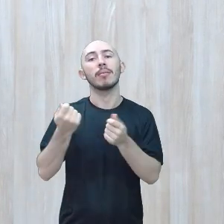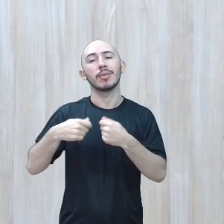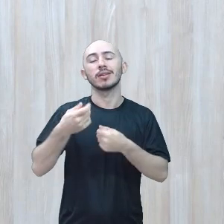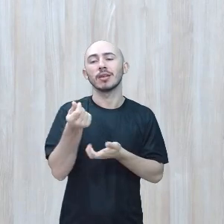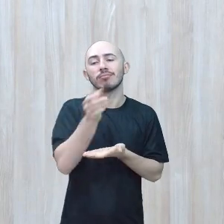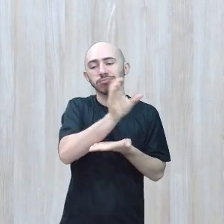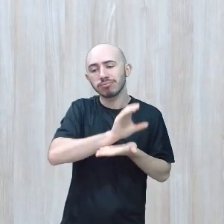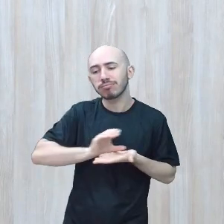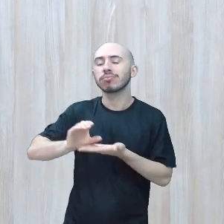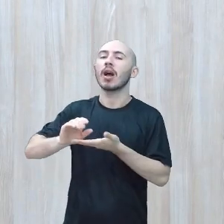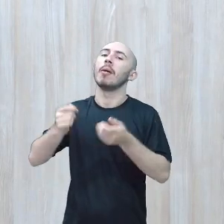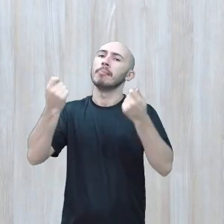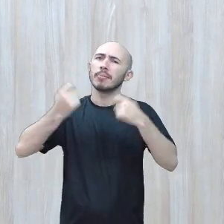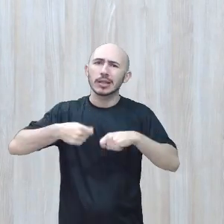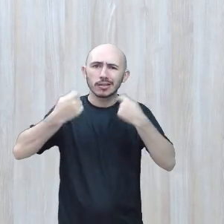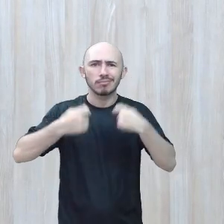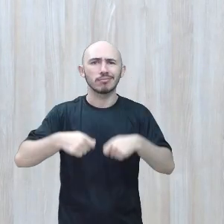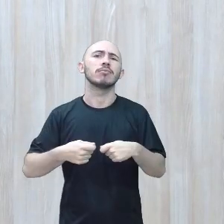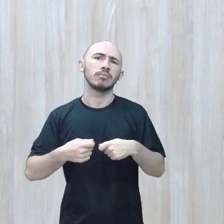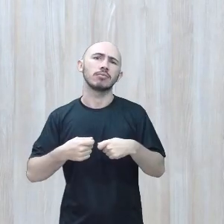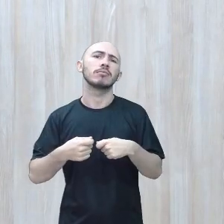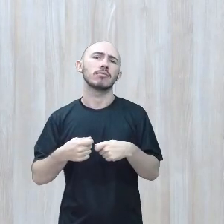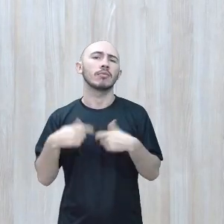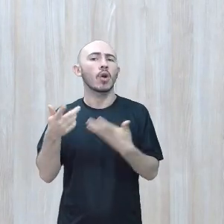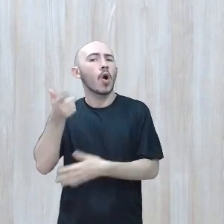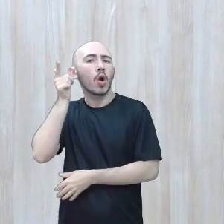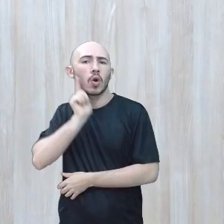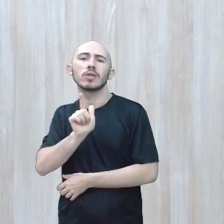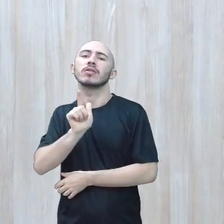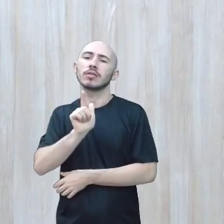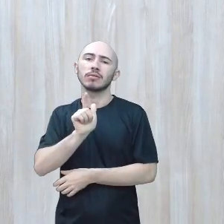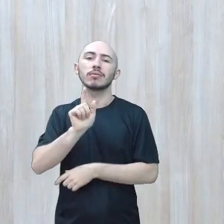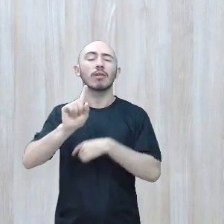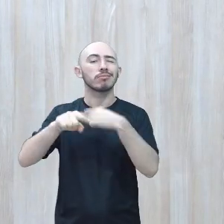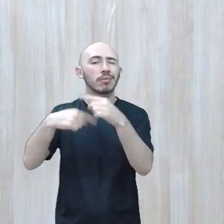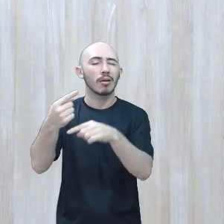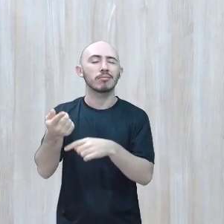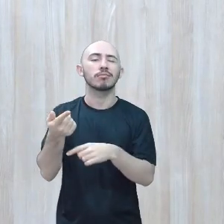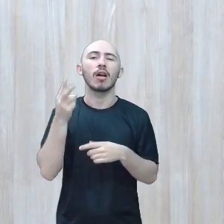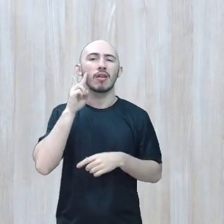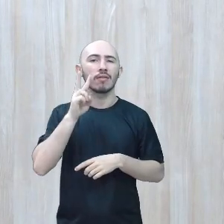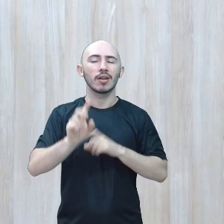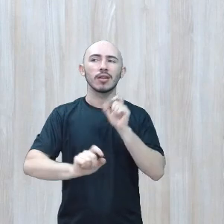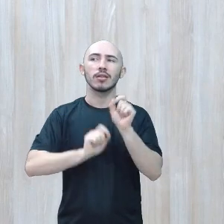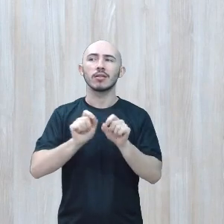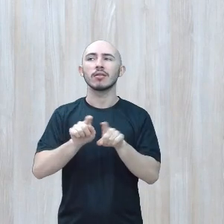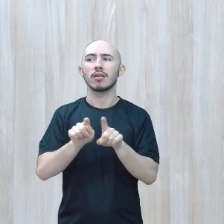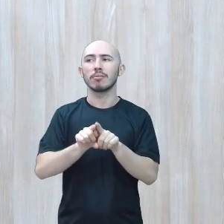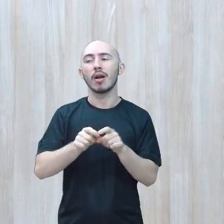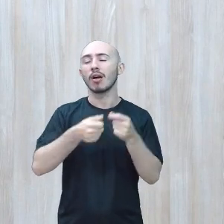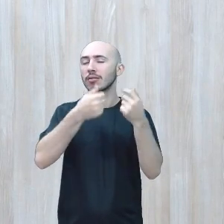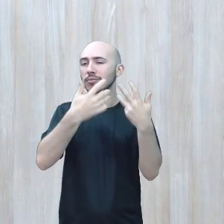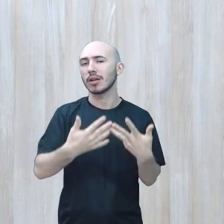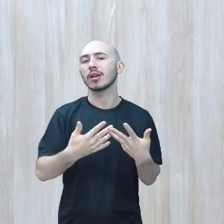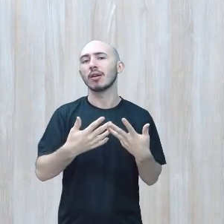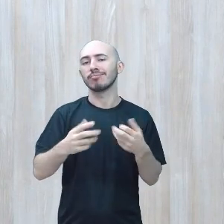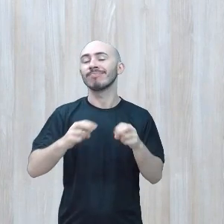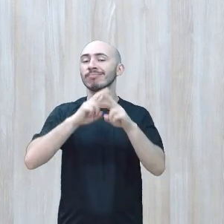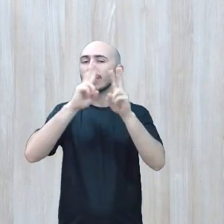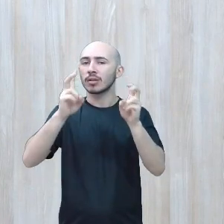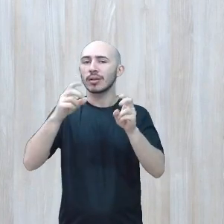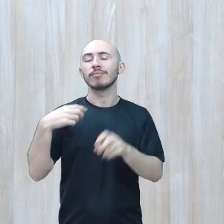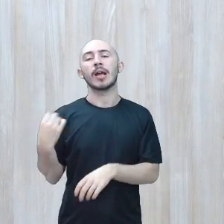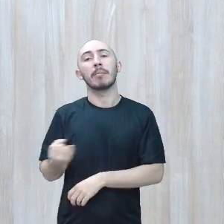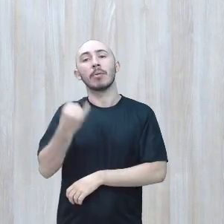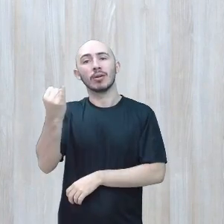nisso, né? Porque aí a gente consegue, e a gente vai ver um pouquinho mais na frente, né? Falando sobre a importância